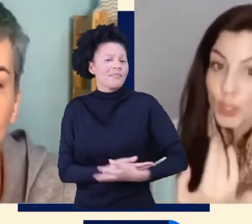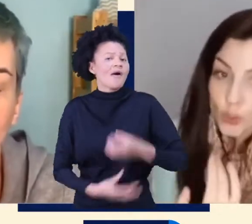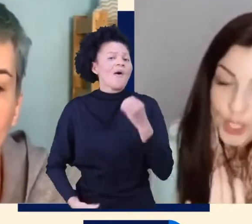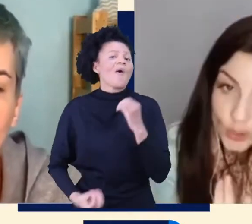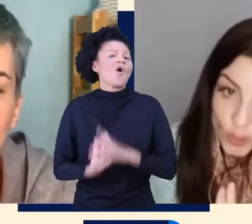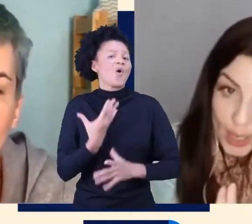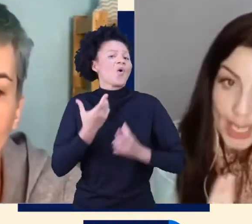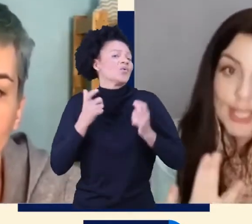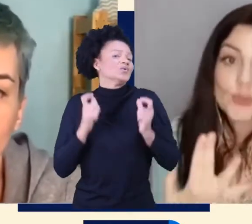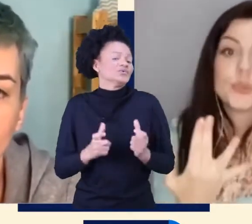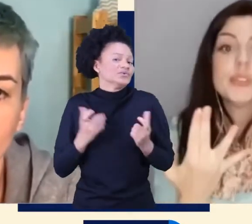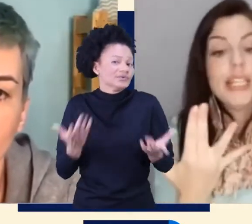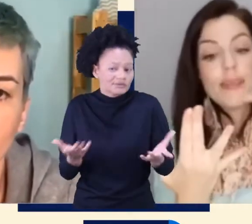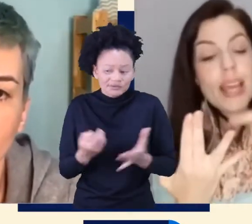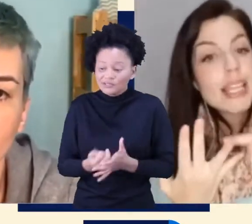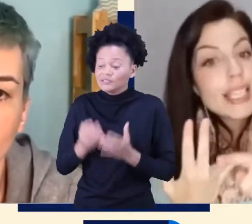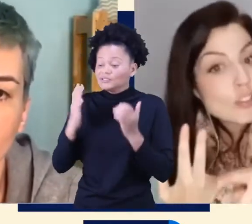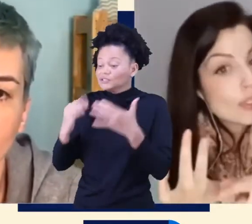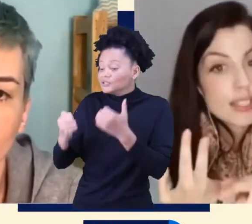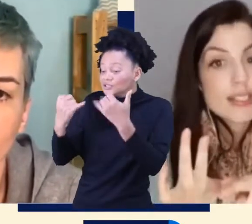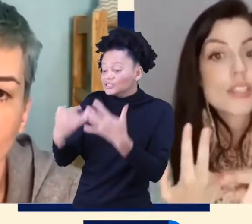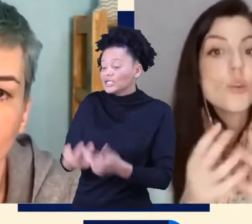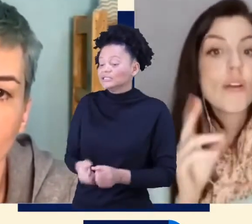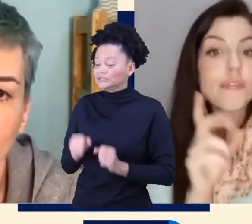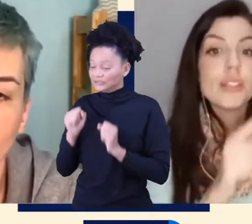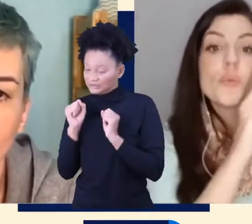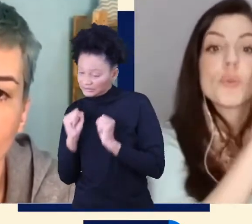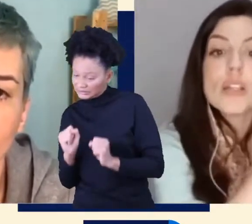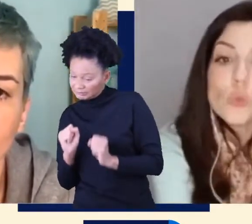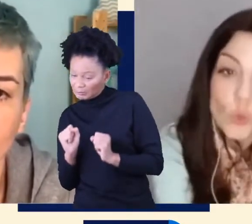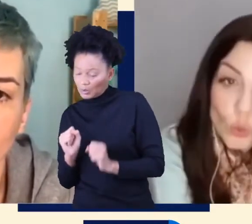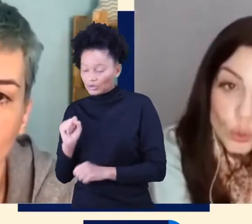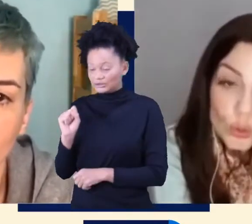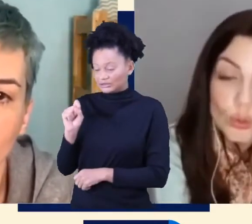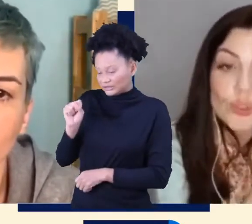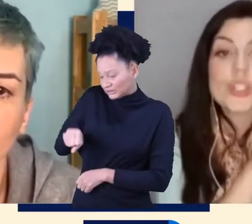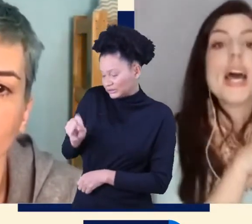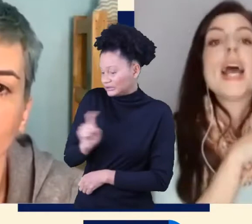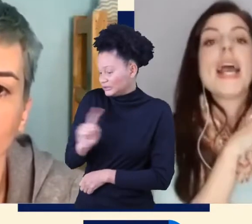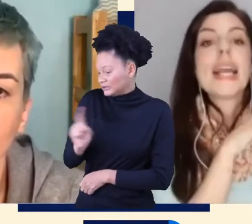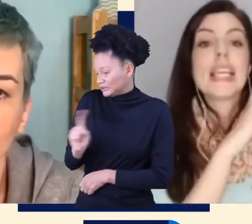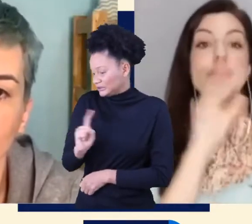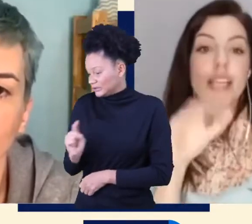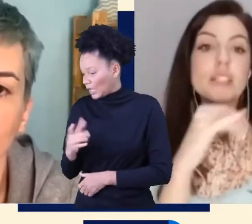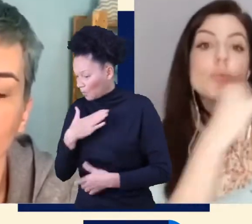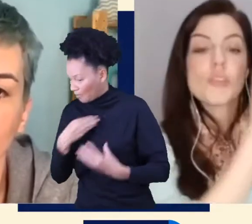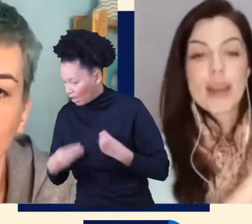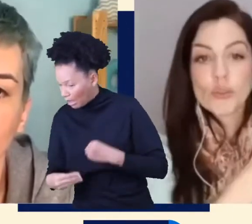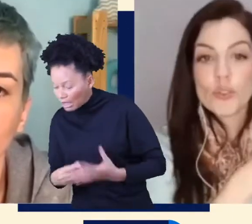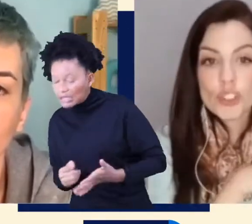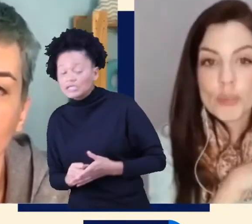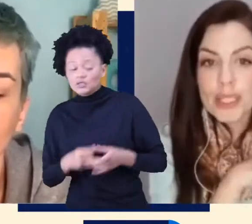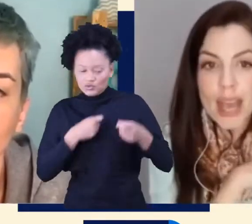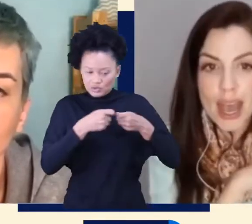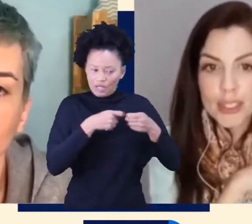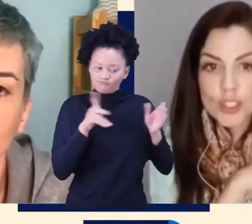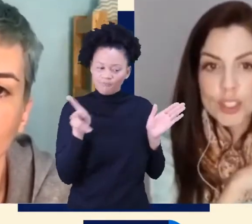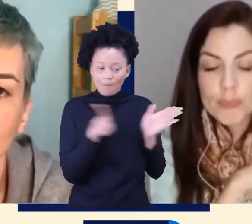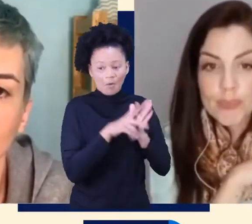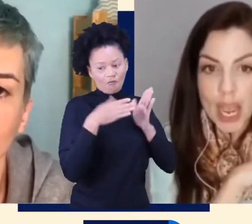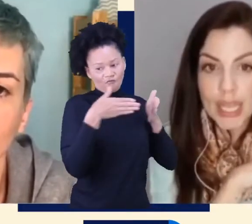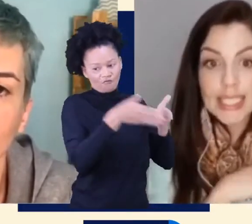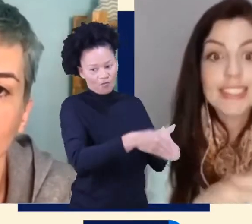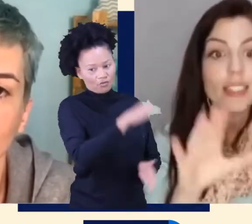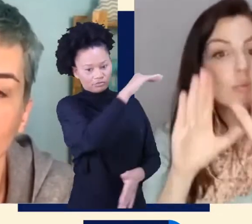falar sobre consentimento, né? Que a atividade sexual é feita por adultos, que é feita num espaço de